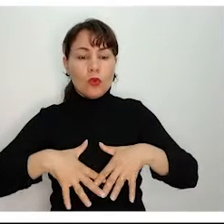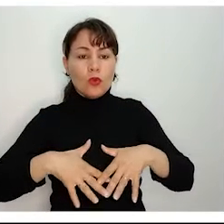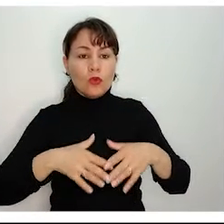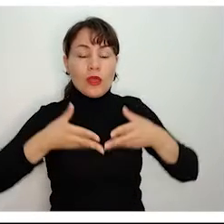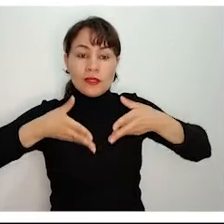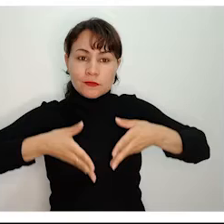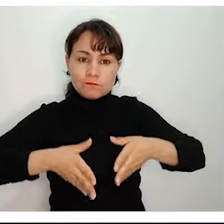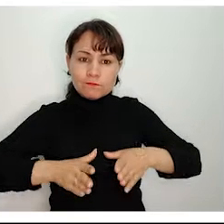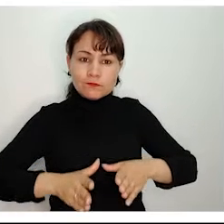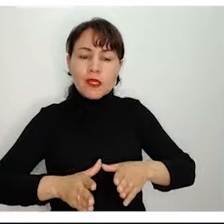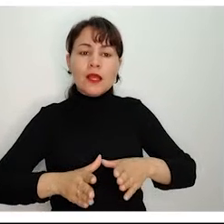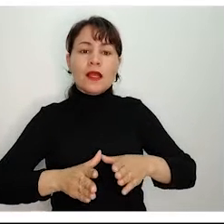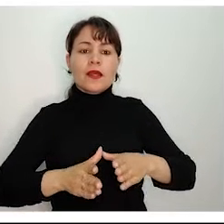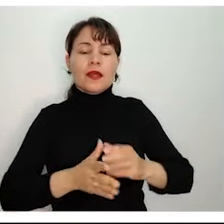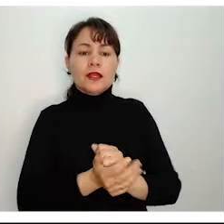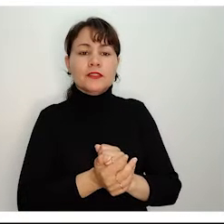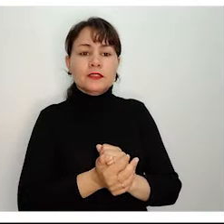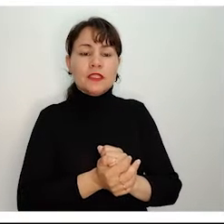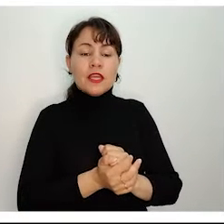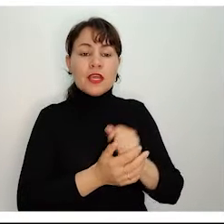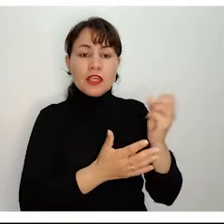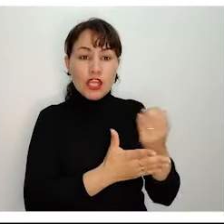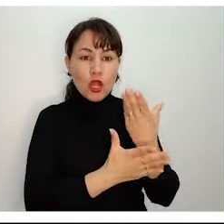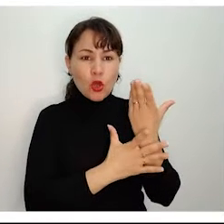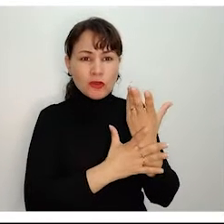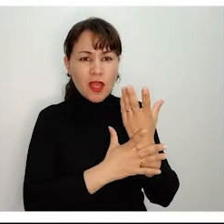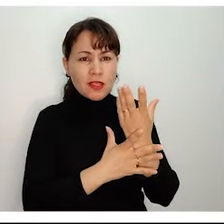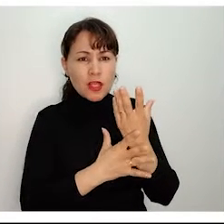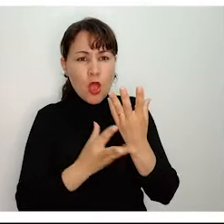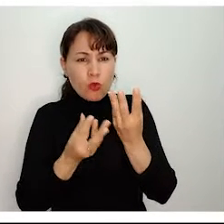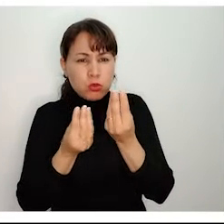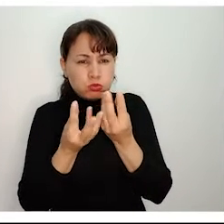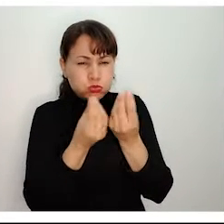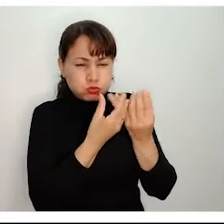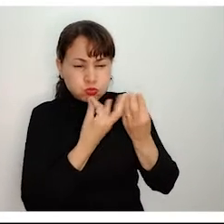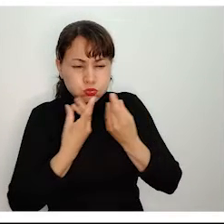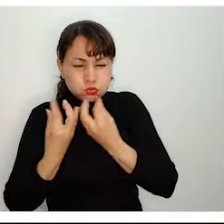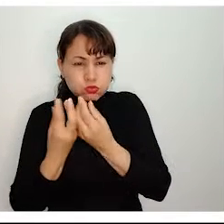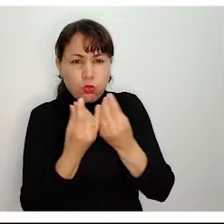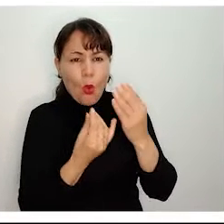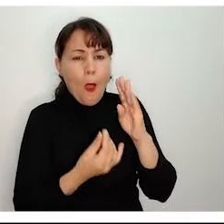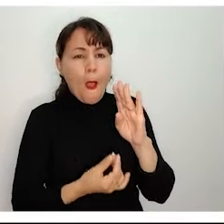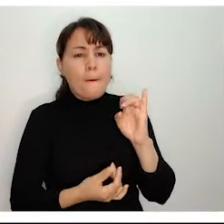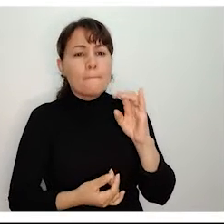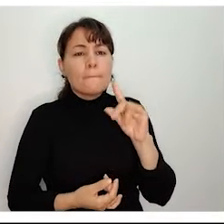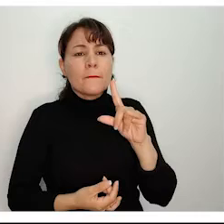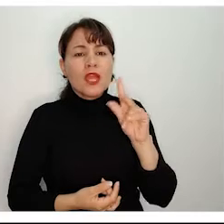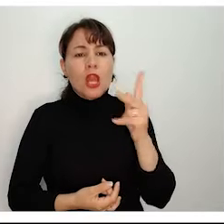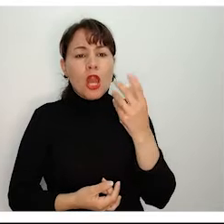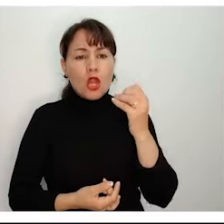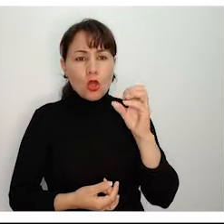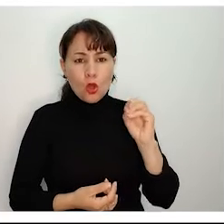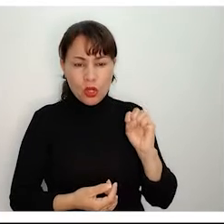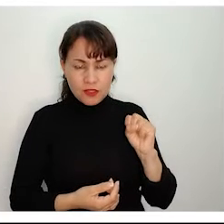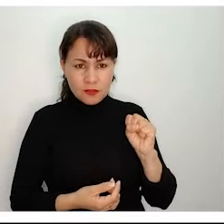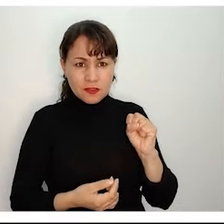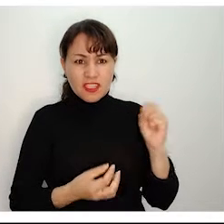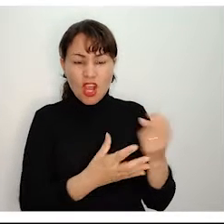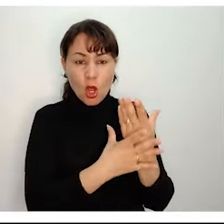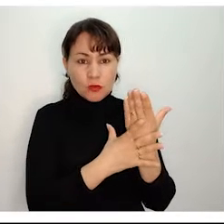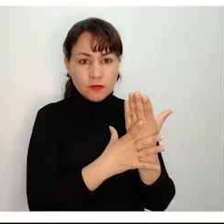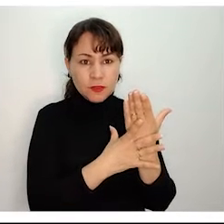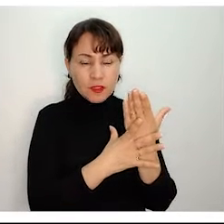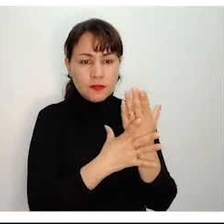nervoso central, eles nascem e eles se tornam bilhões de células num curto espaço